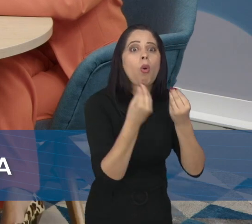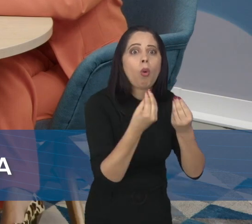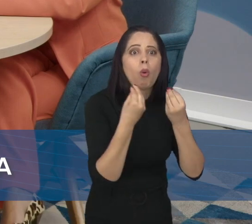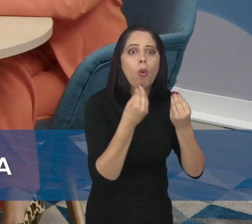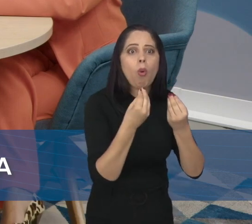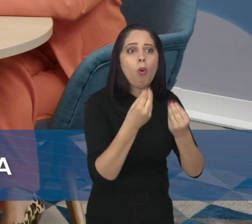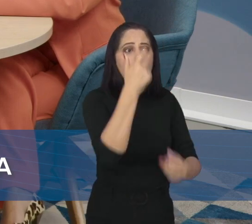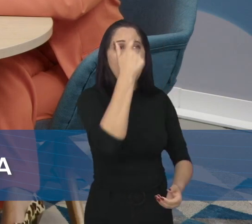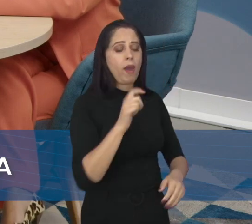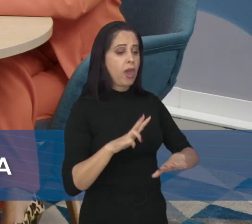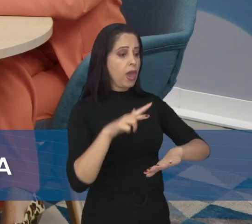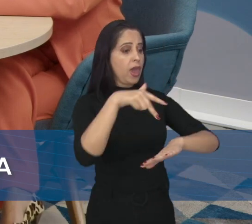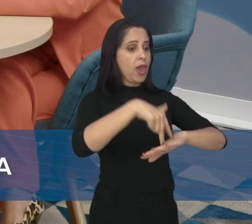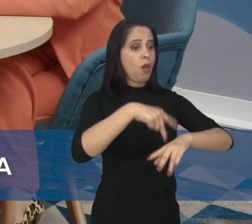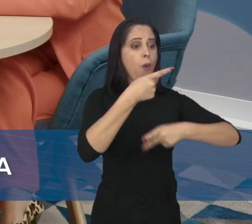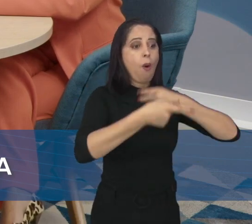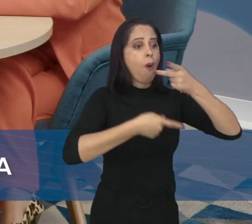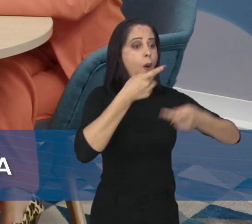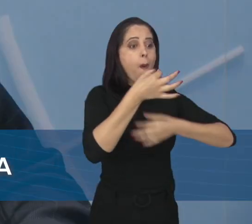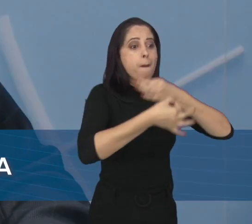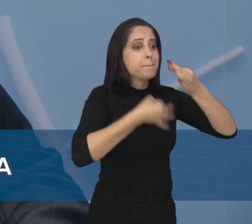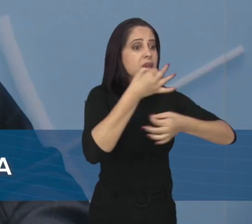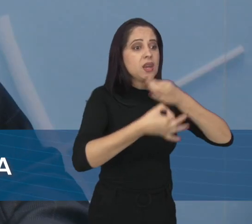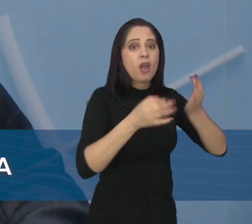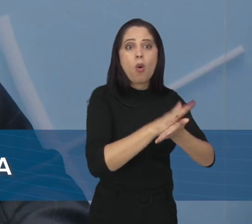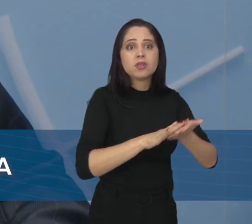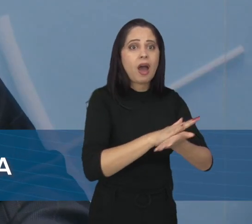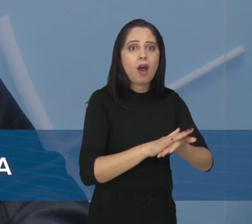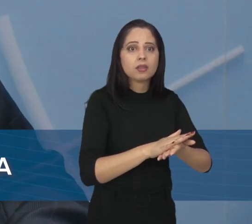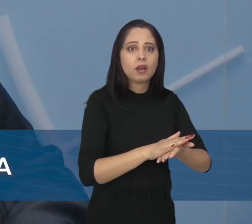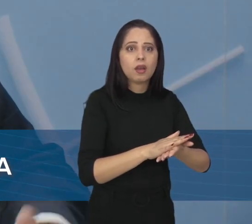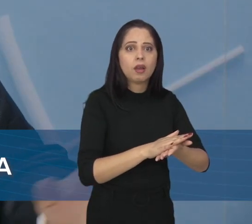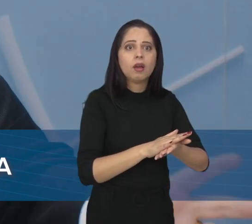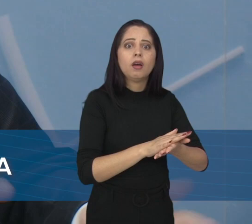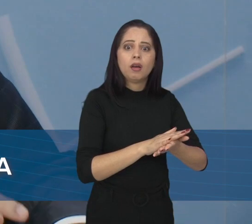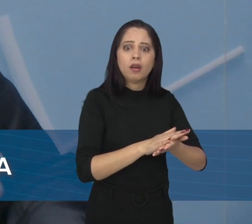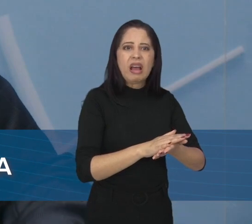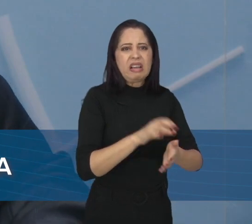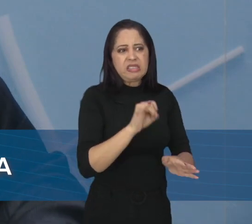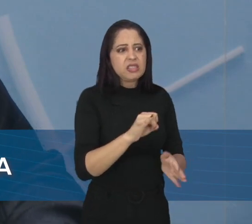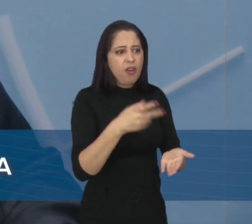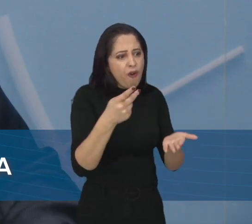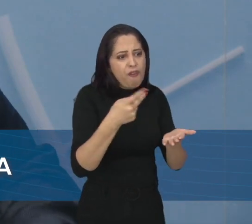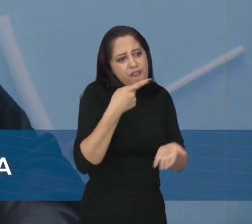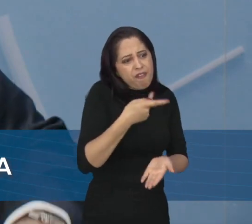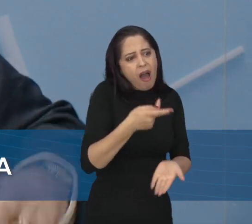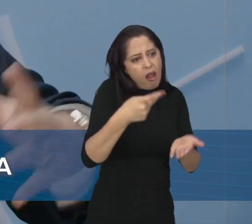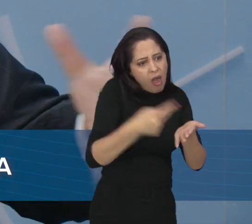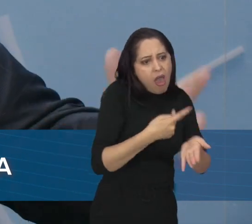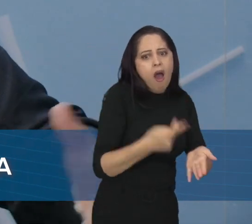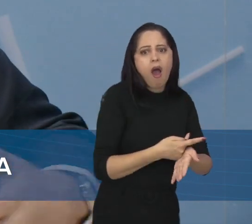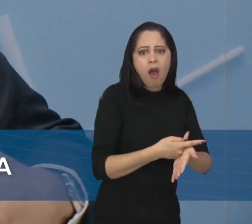vou poder me expressar sobre um assunto que eu quero me expressar? Por mais que eu cometa um erro,